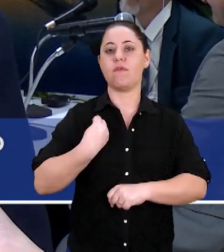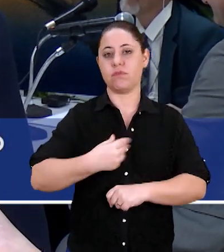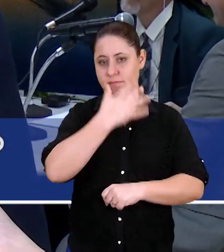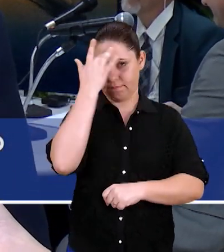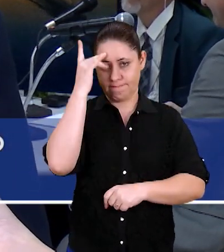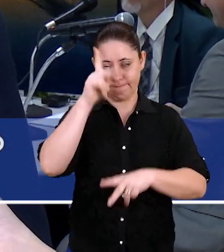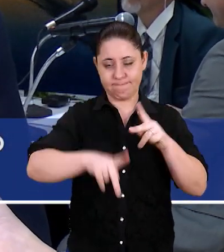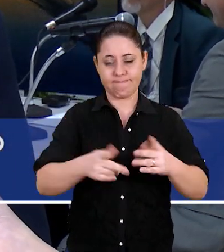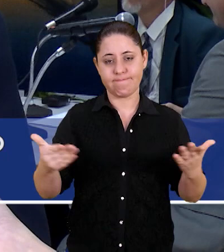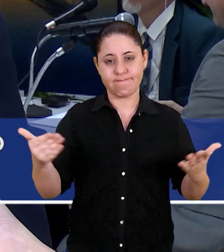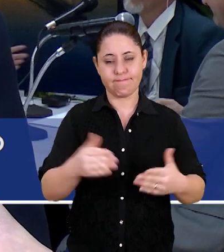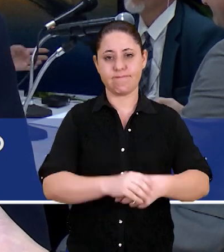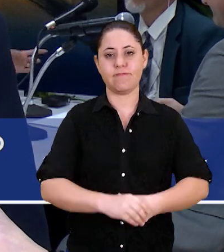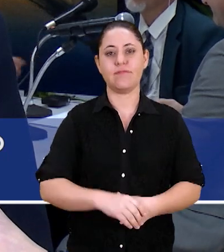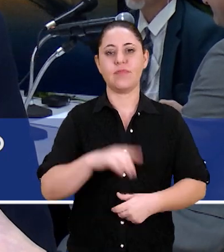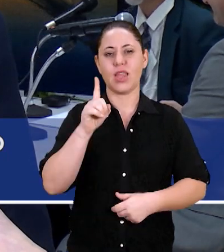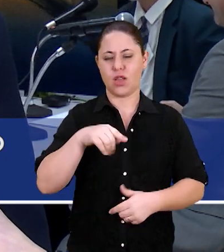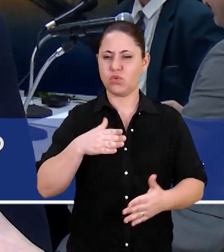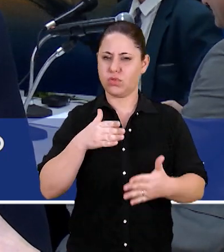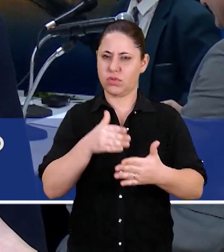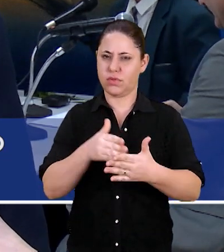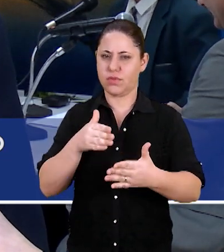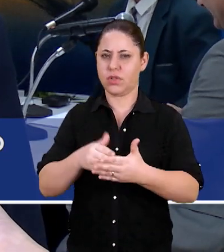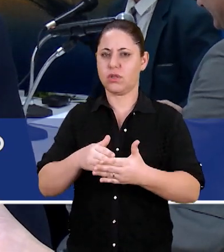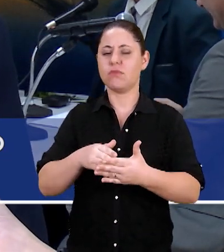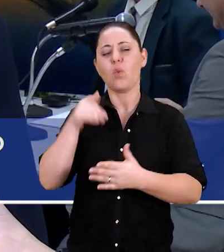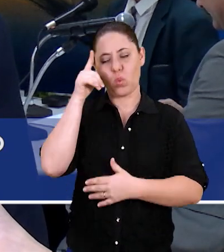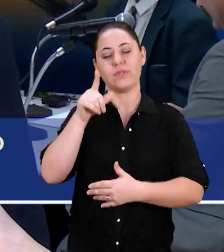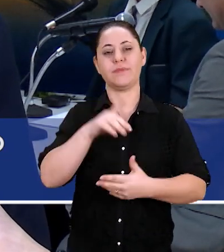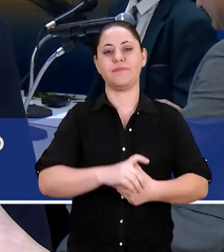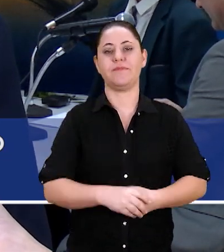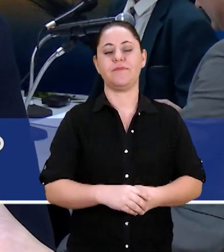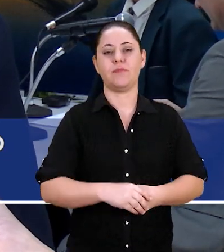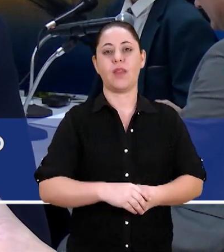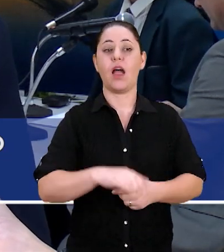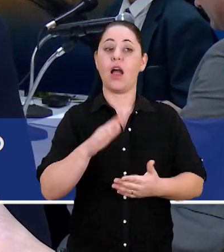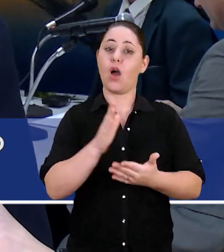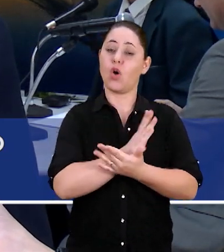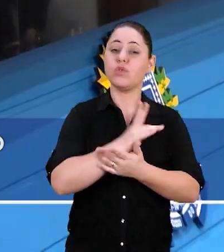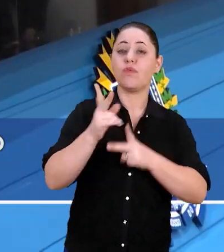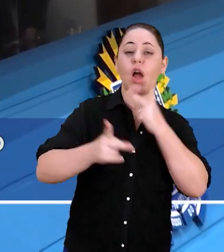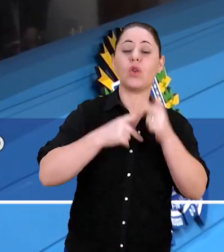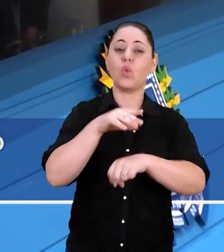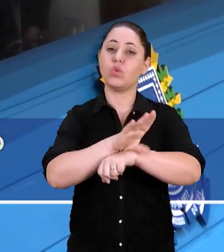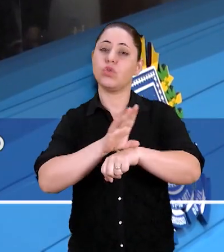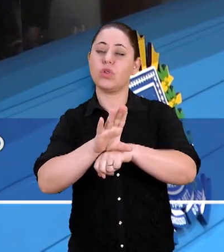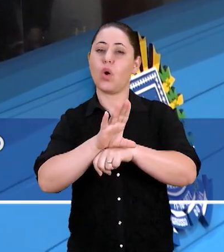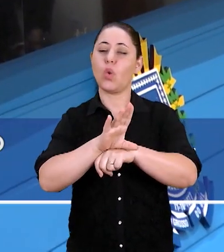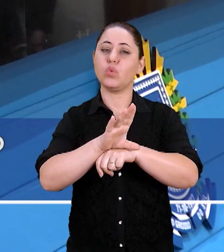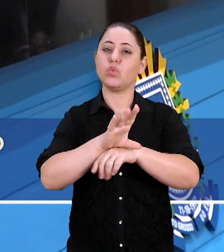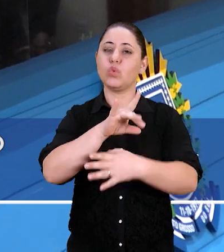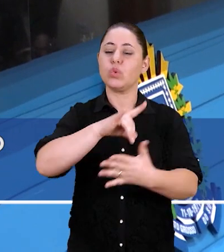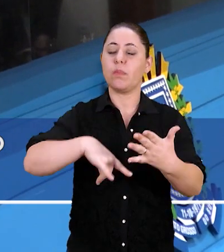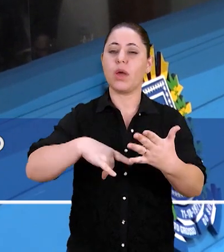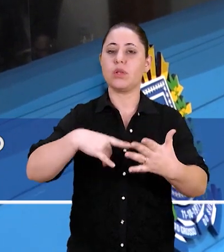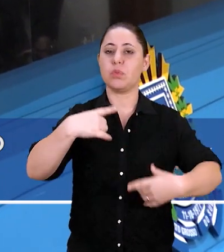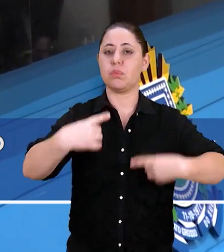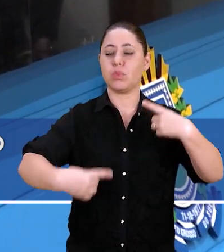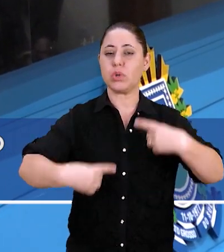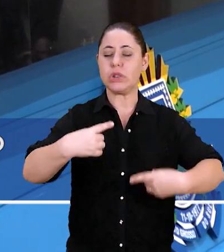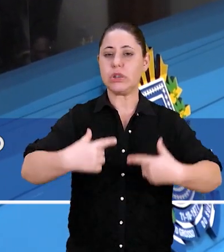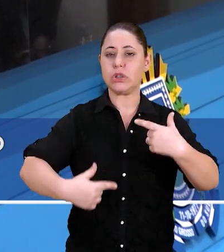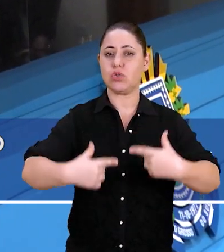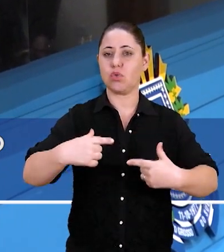e que fazem diferença na vida das pessoas até hoje. Foi o nosso grande desafio e eu acho que a gente conseguiu. Alguns dizem que a Constituição é um